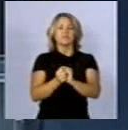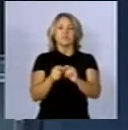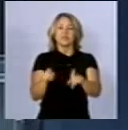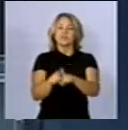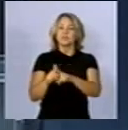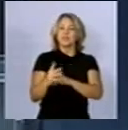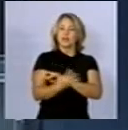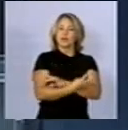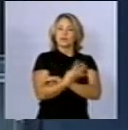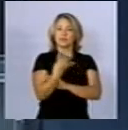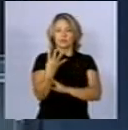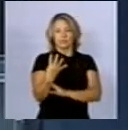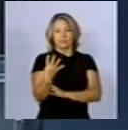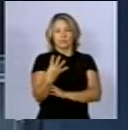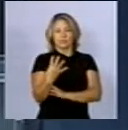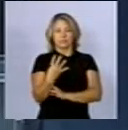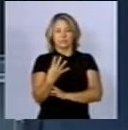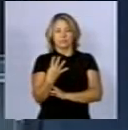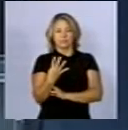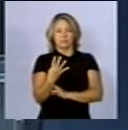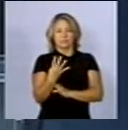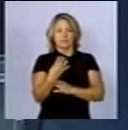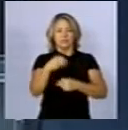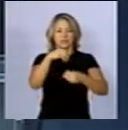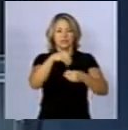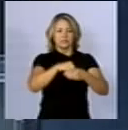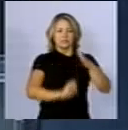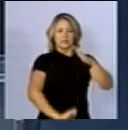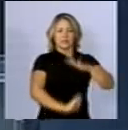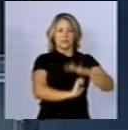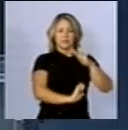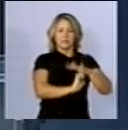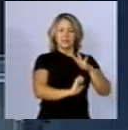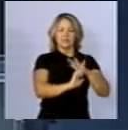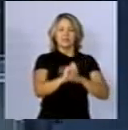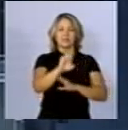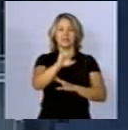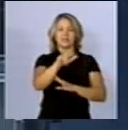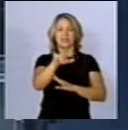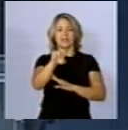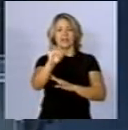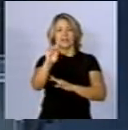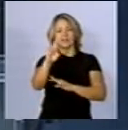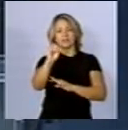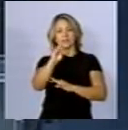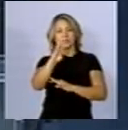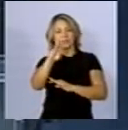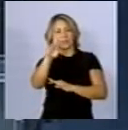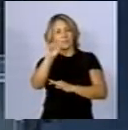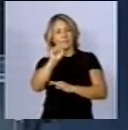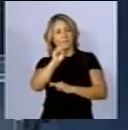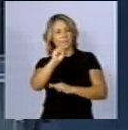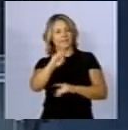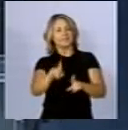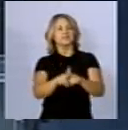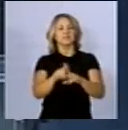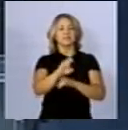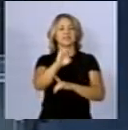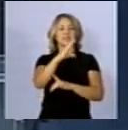as quatro eh da da Eletrobras, Furnas, Eletronorte, Eletrossul e Chesp. tem a SEMIG, a